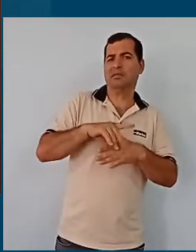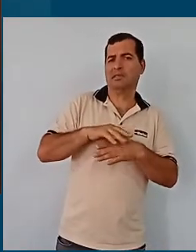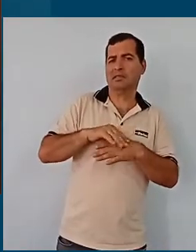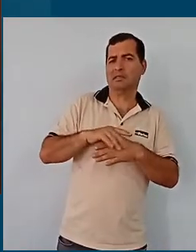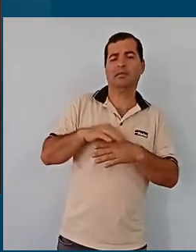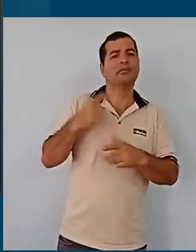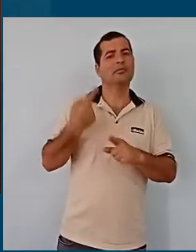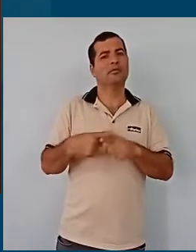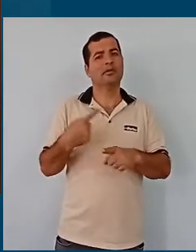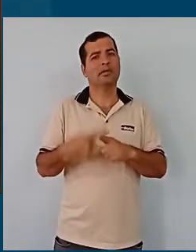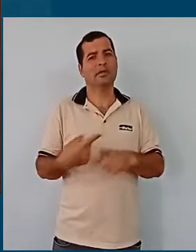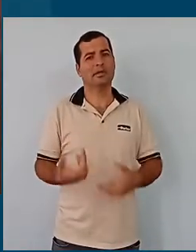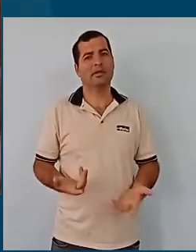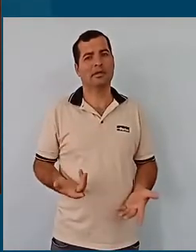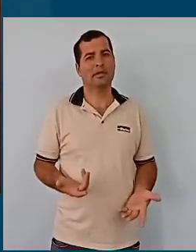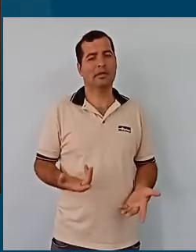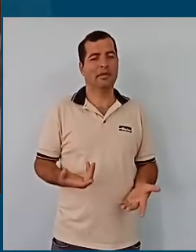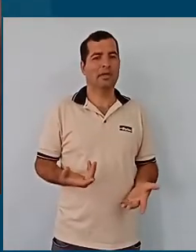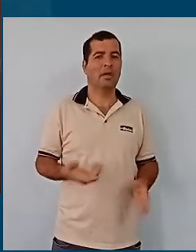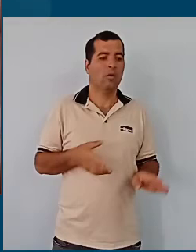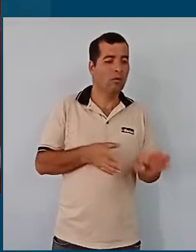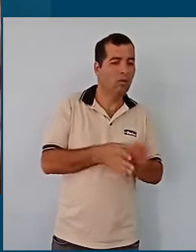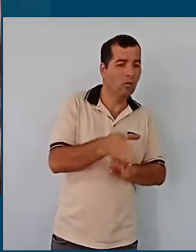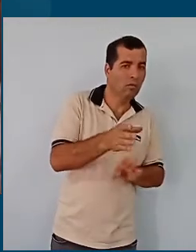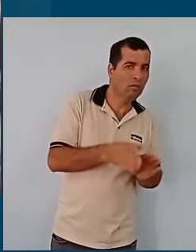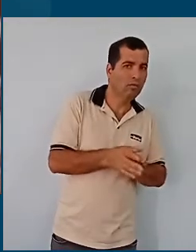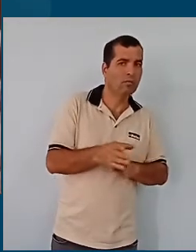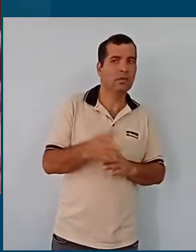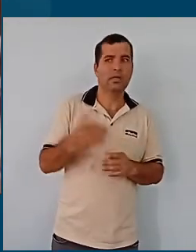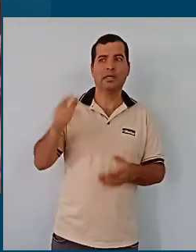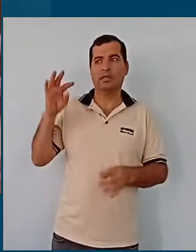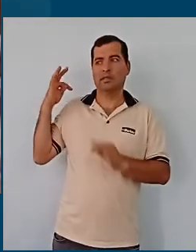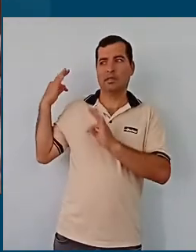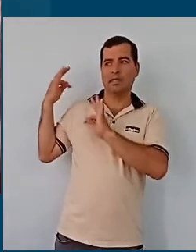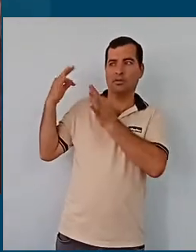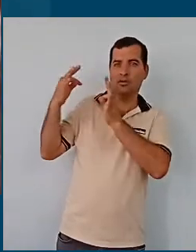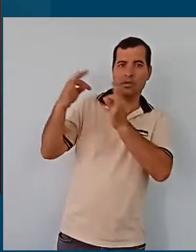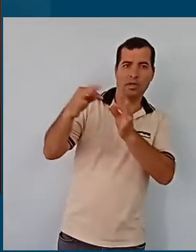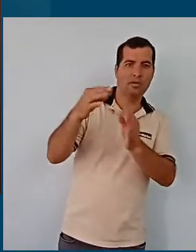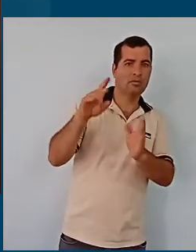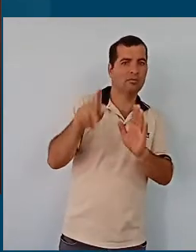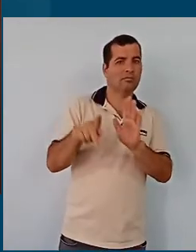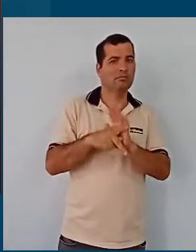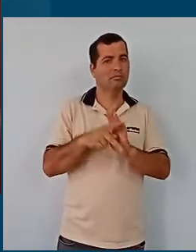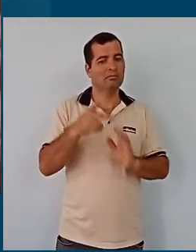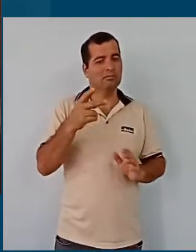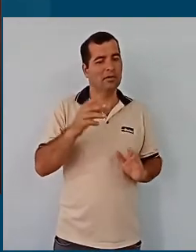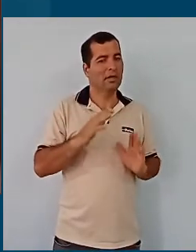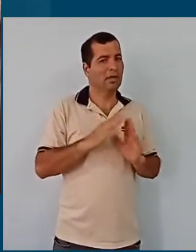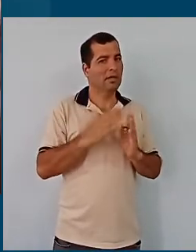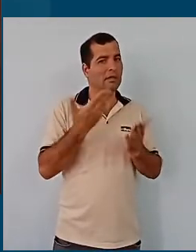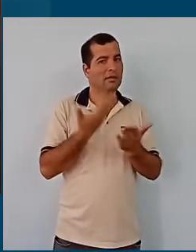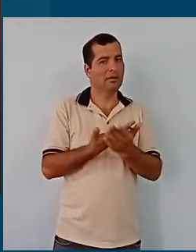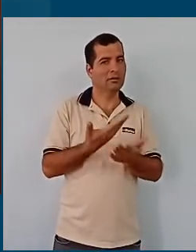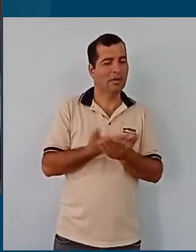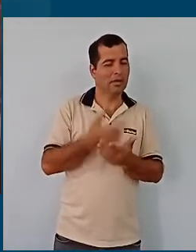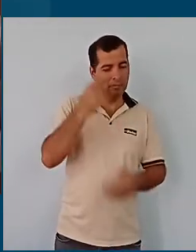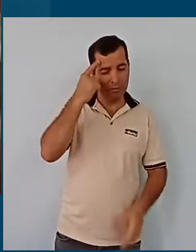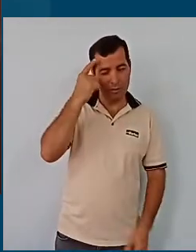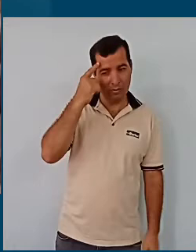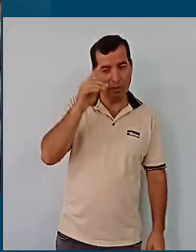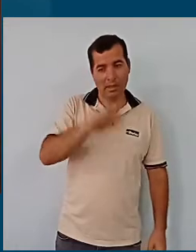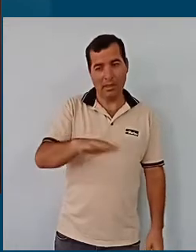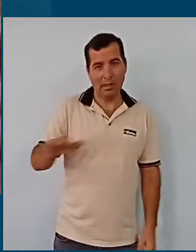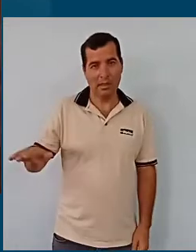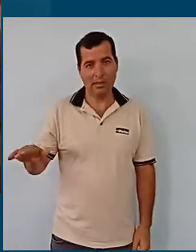as orientações tradicionais da escola nos levam a pensar que as crianças só aprendem